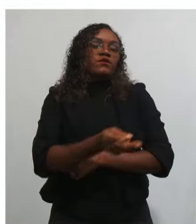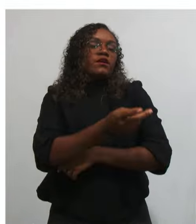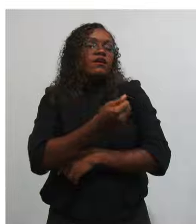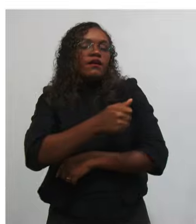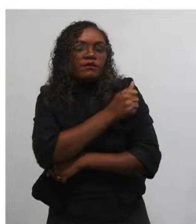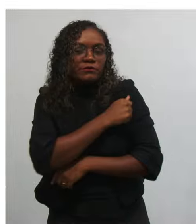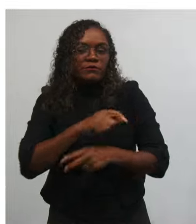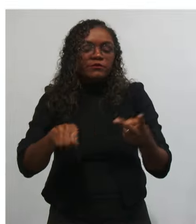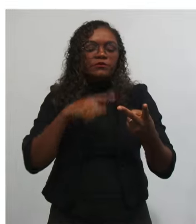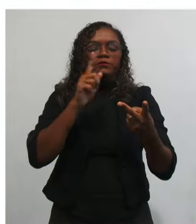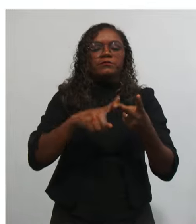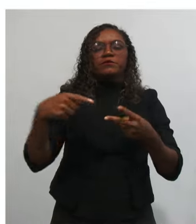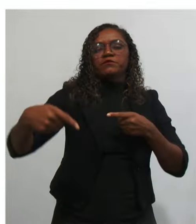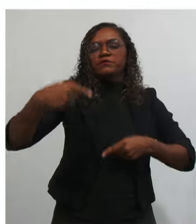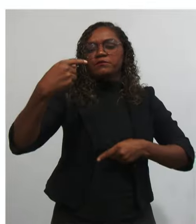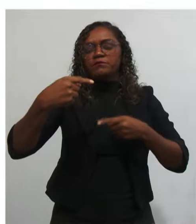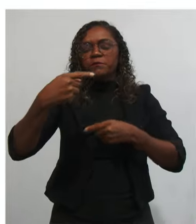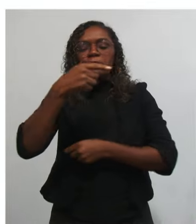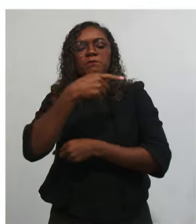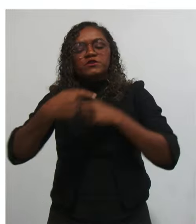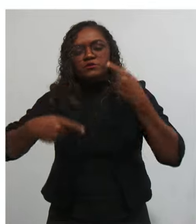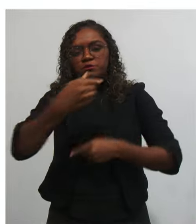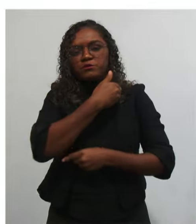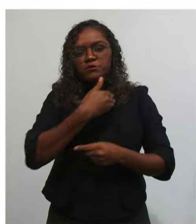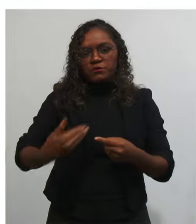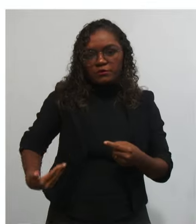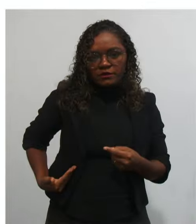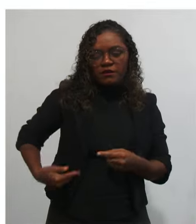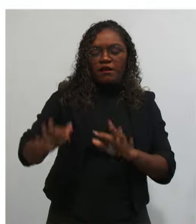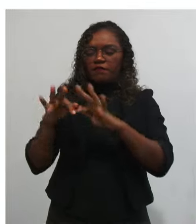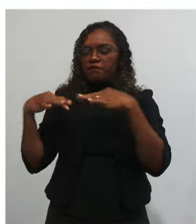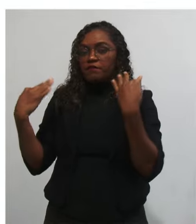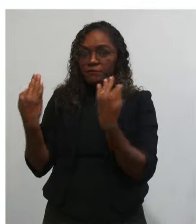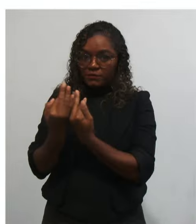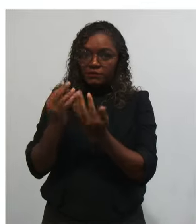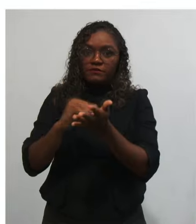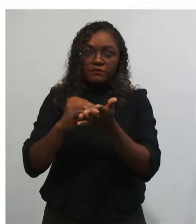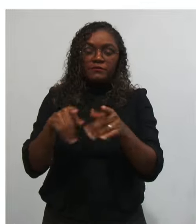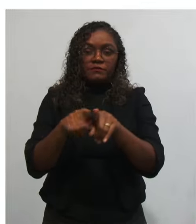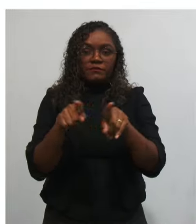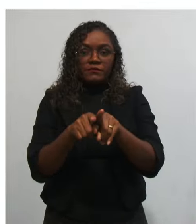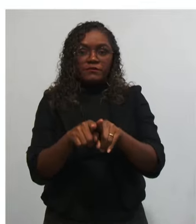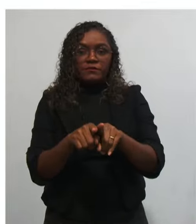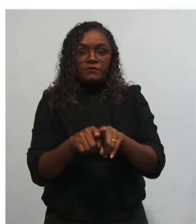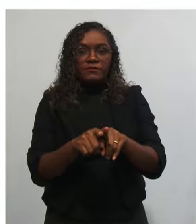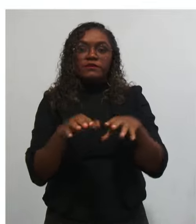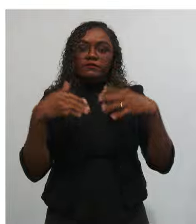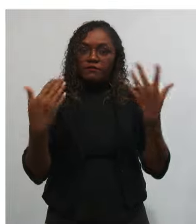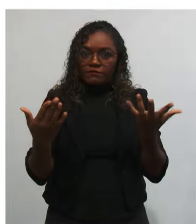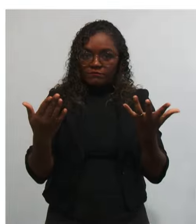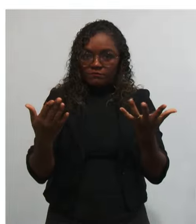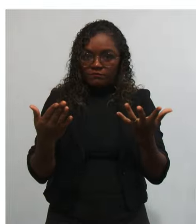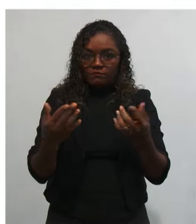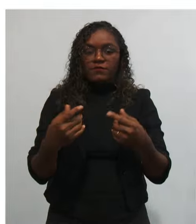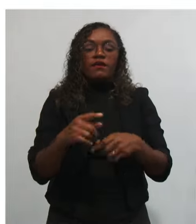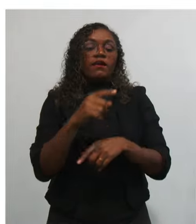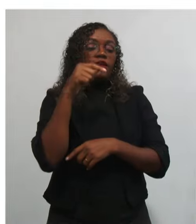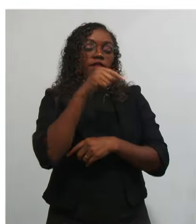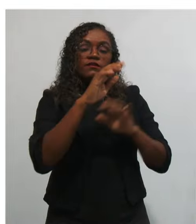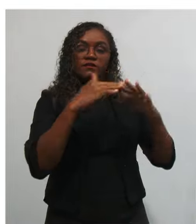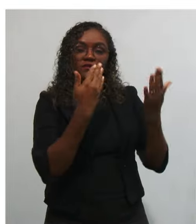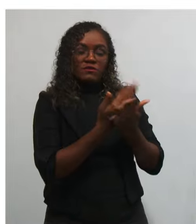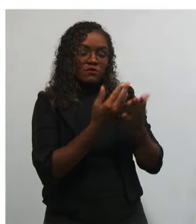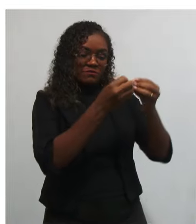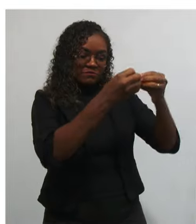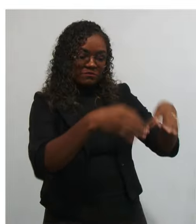instituição políticas públicas acho que faltou aí família também então a o sucesso e o fracasso de alguém na escola